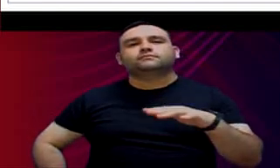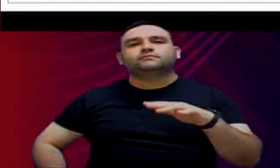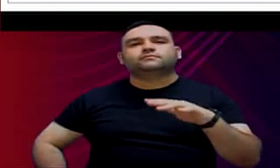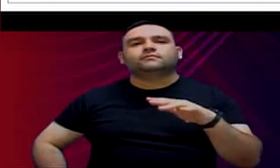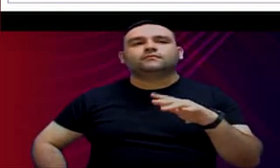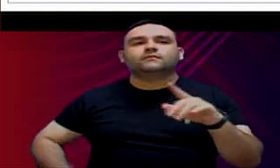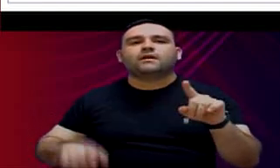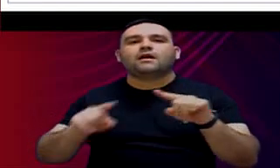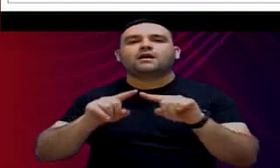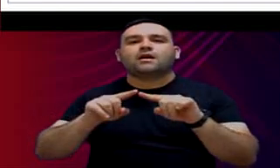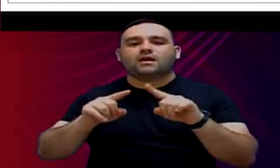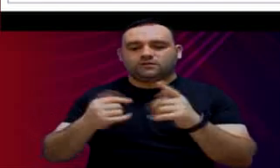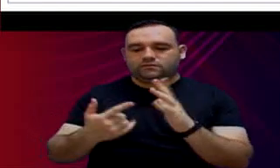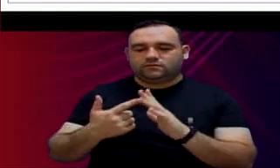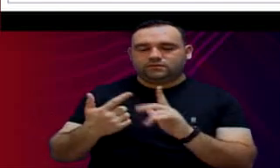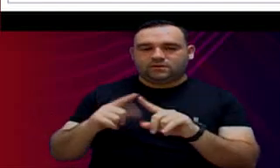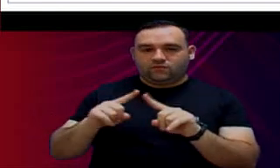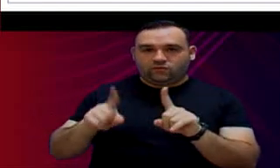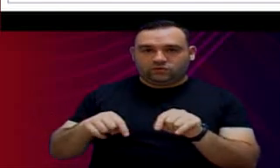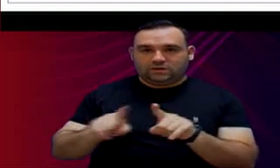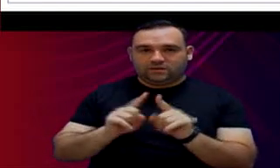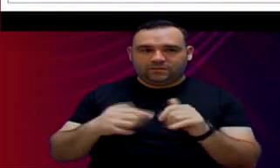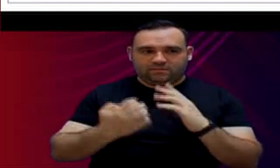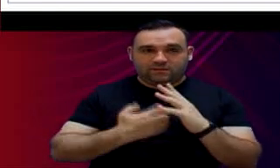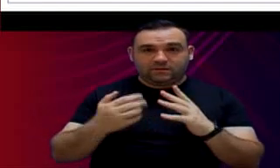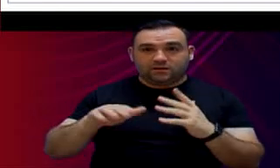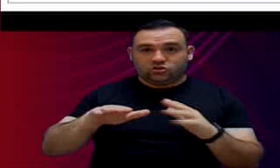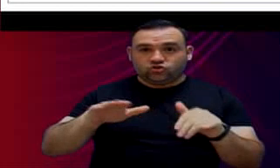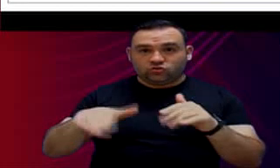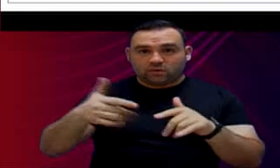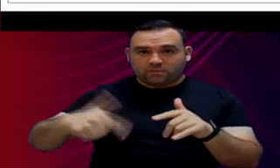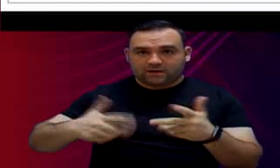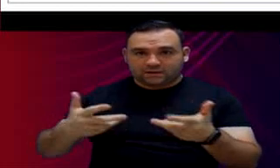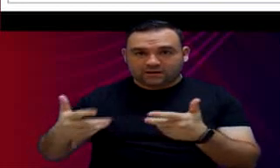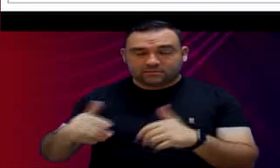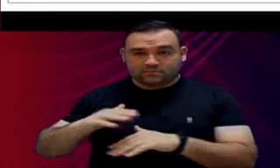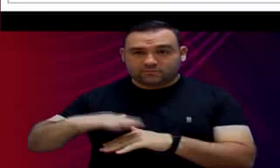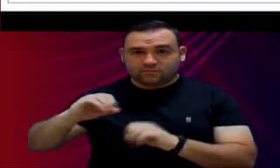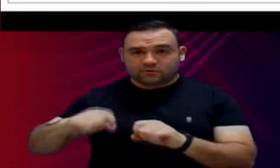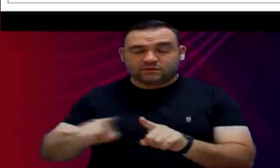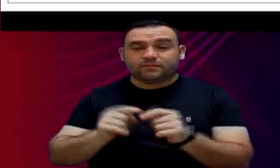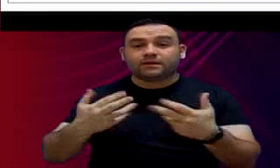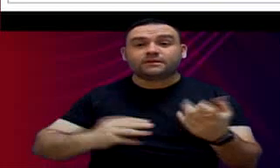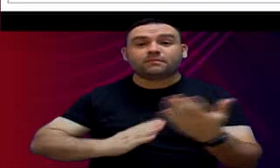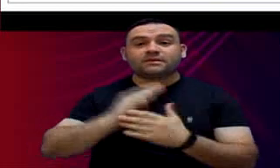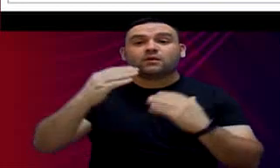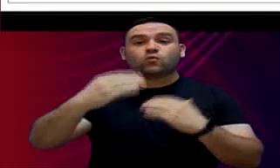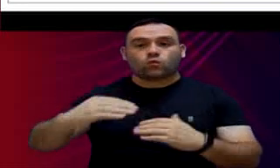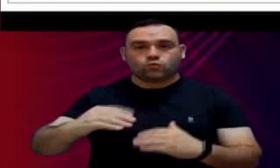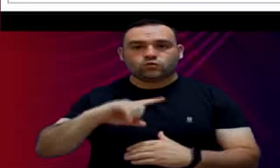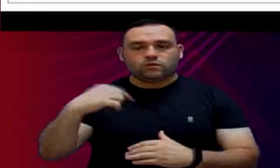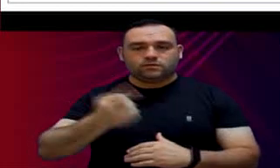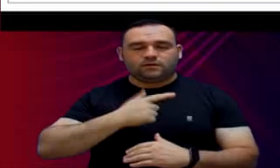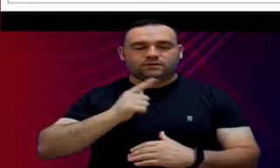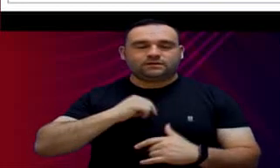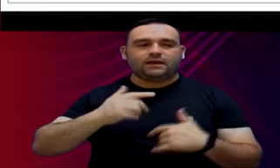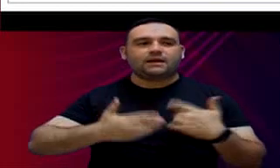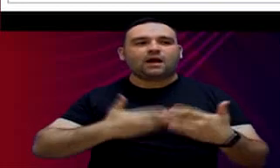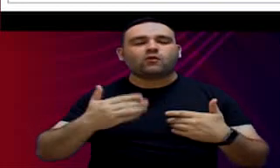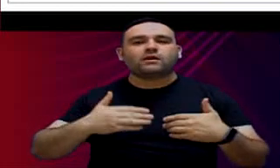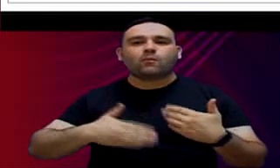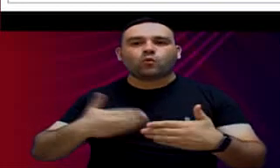funcionários e despesas sim agora sim com aprovação do concurso nós estamos no